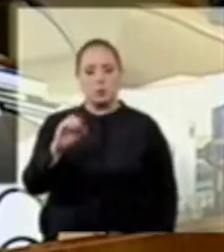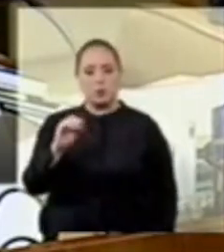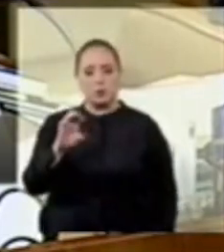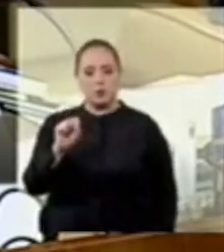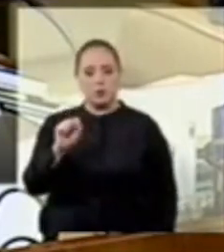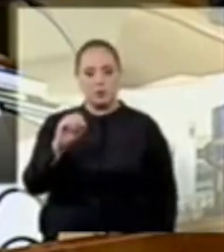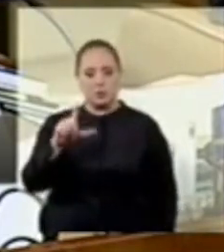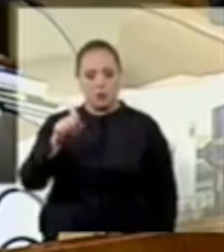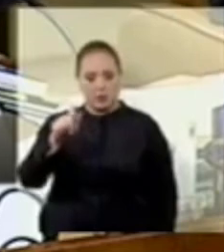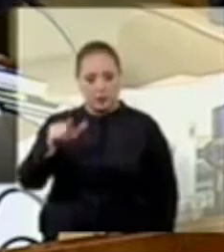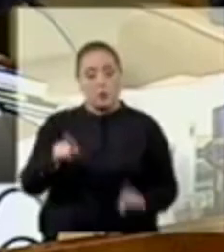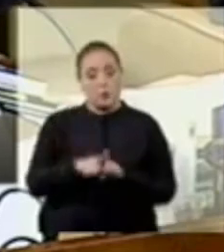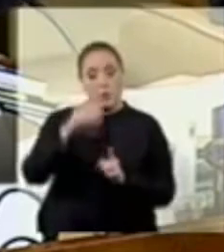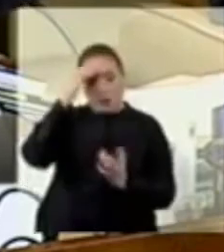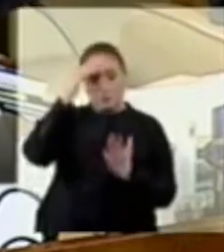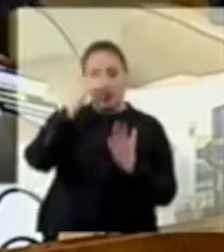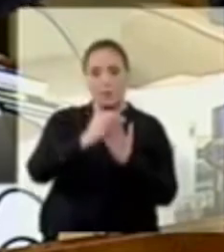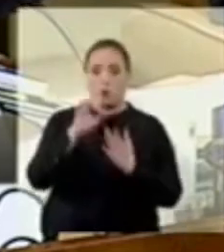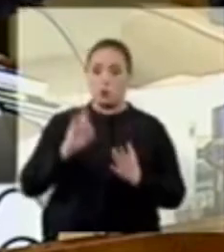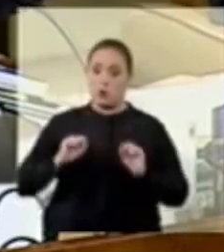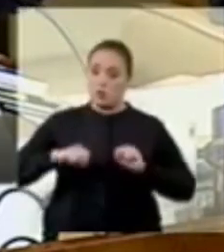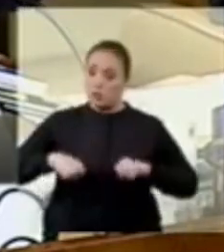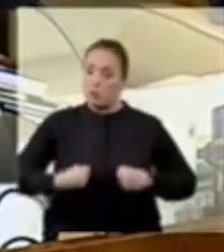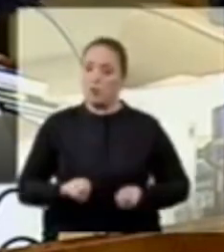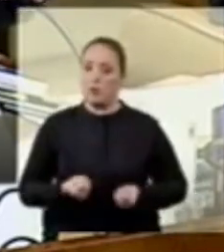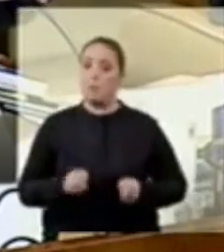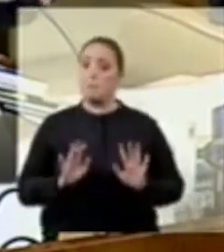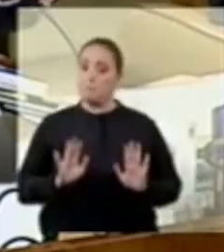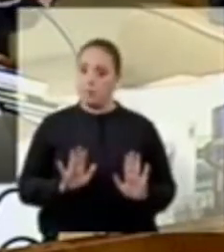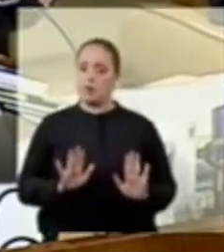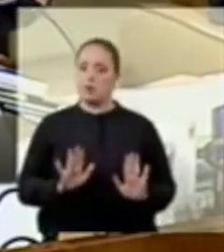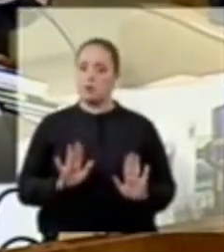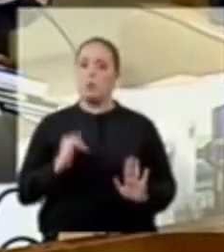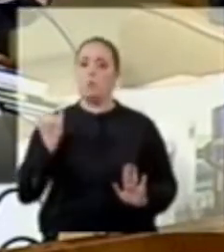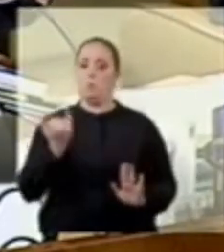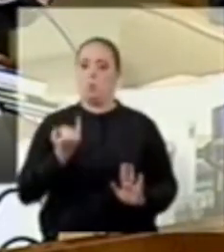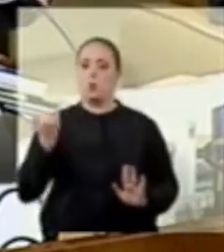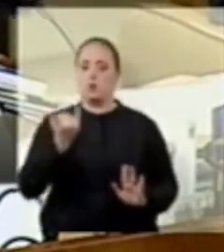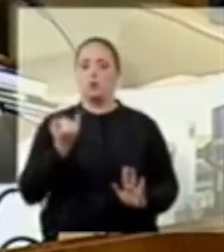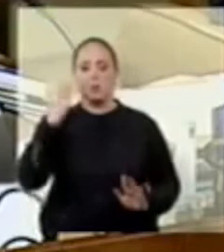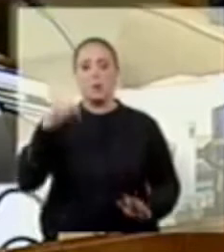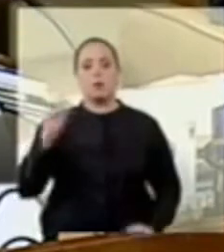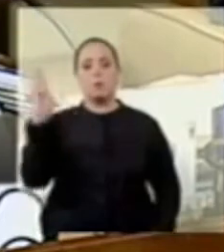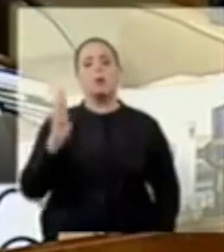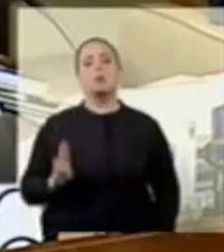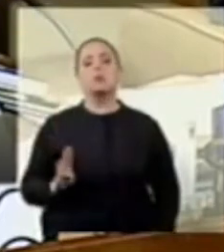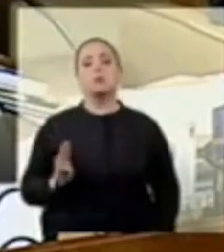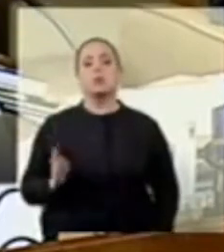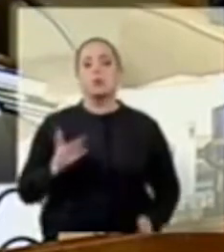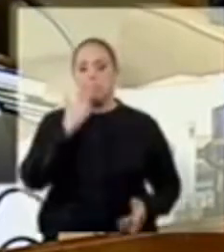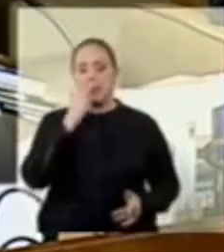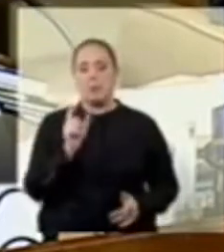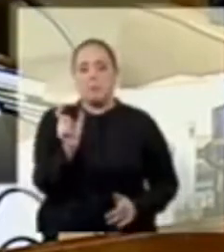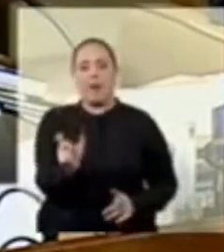defesa mais isso é muito importante estabelecer no brasil porque as palavras perderam o